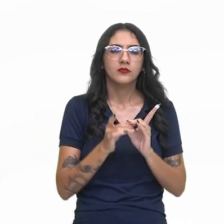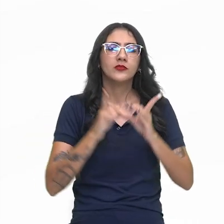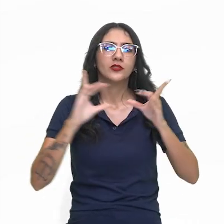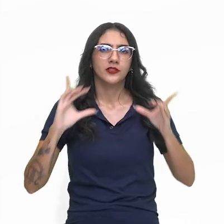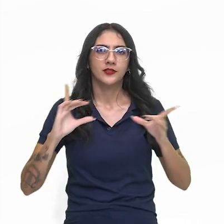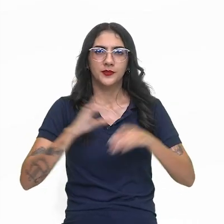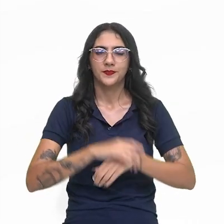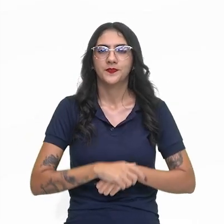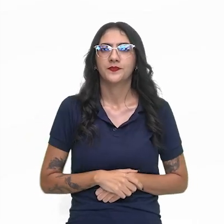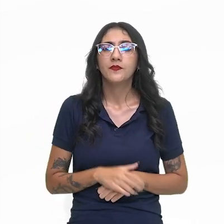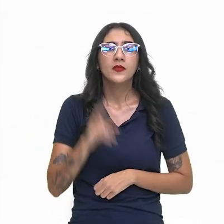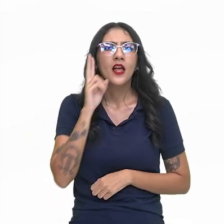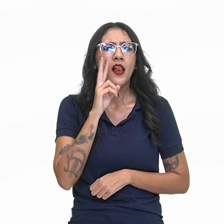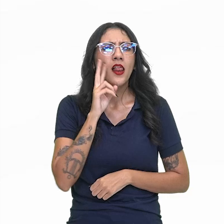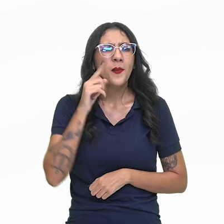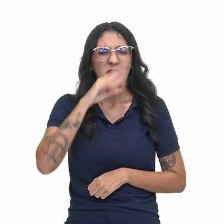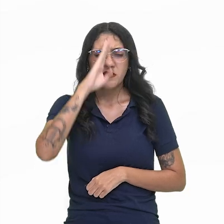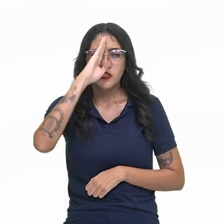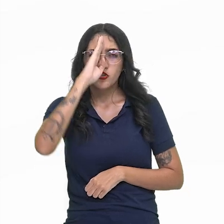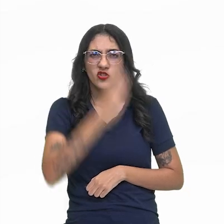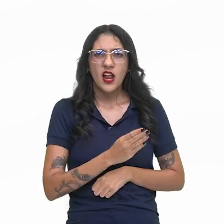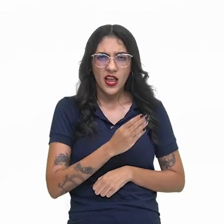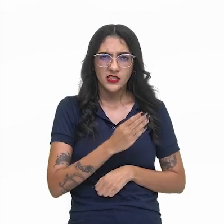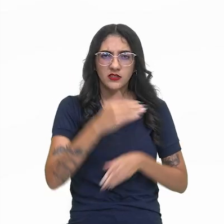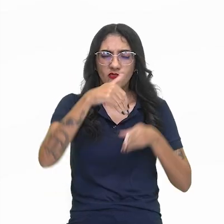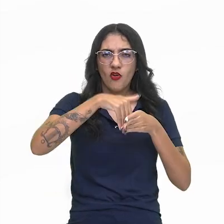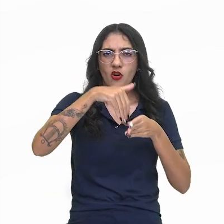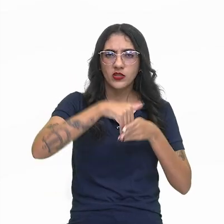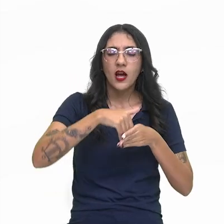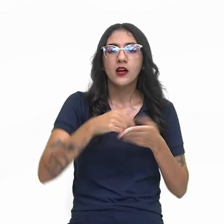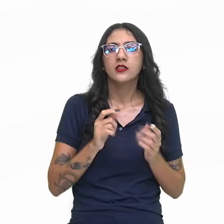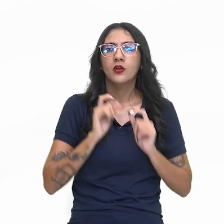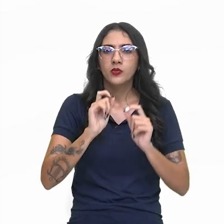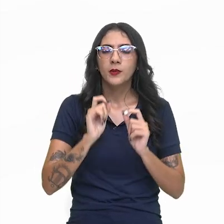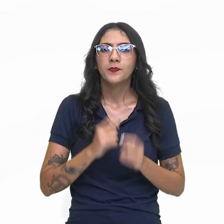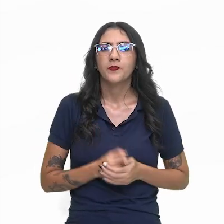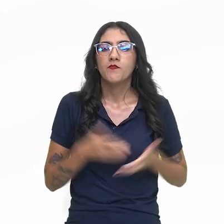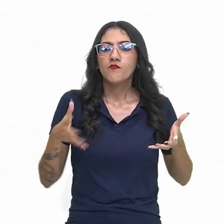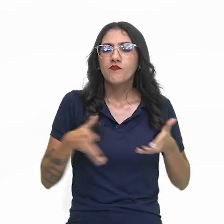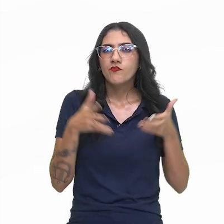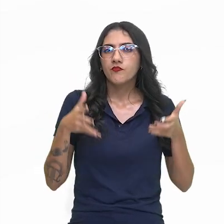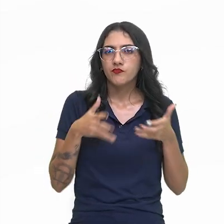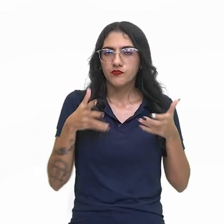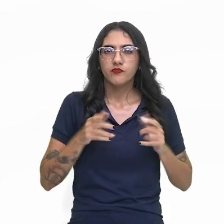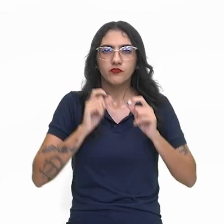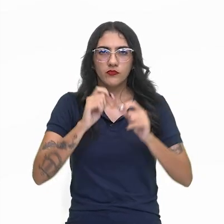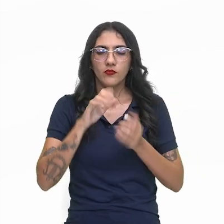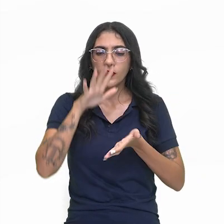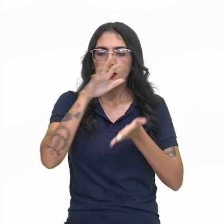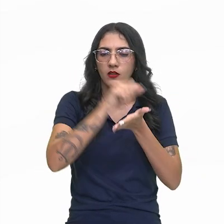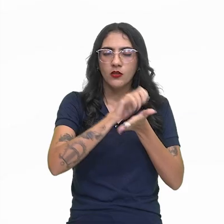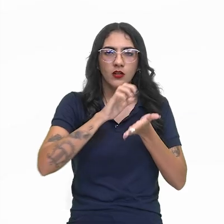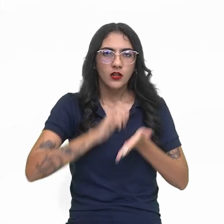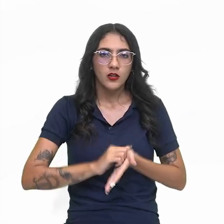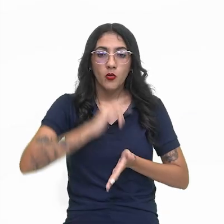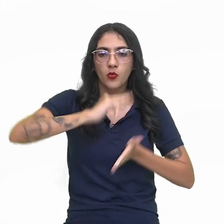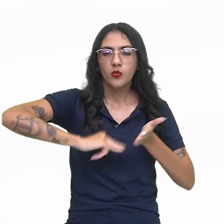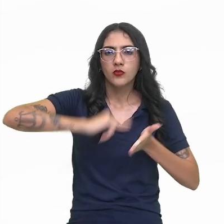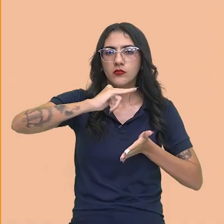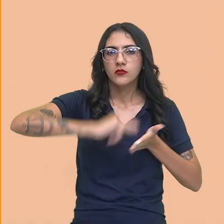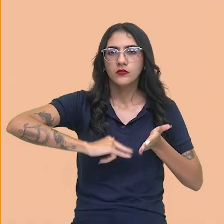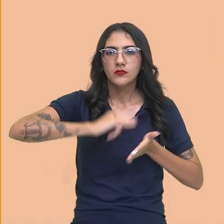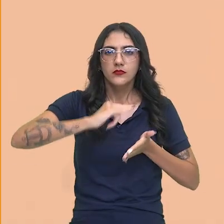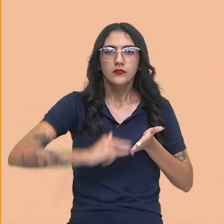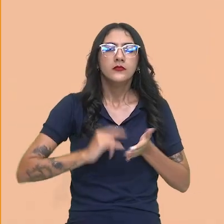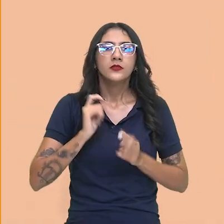Vamos lembrar, né, que a Direta Já foi um movimento ali para a aprovação de uma emenda, né, a emenda Dante de Oliveira,